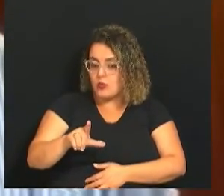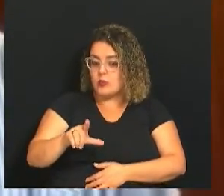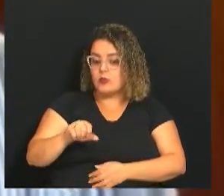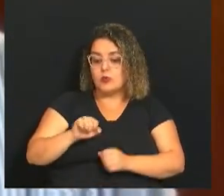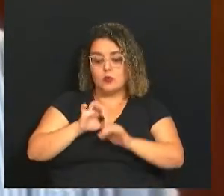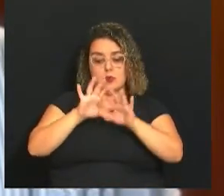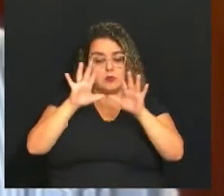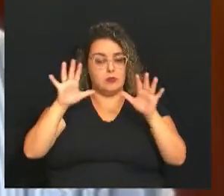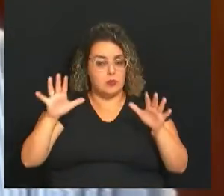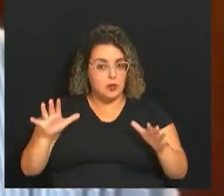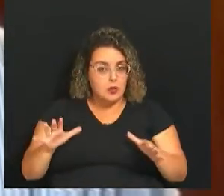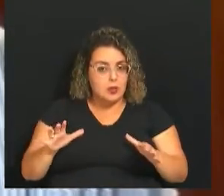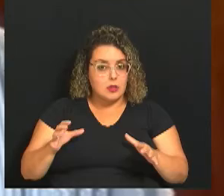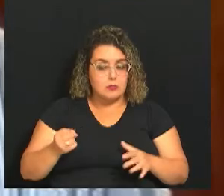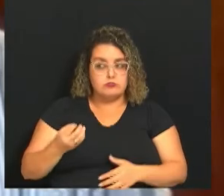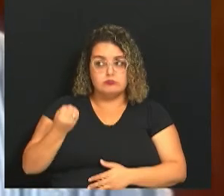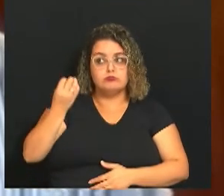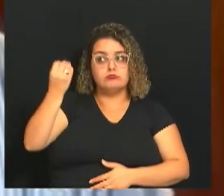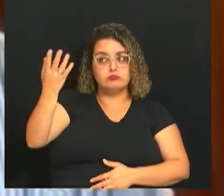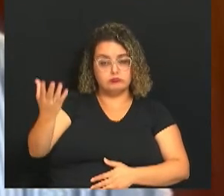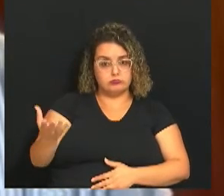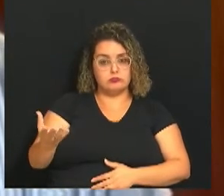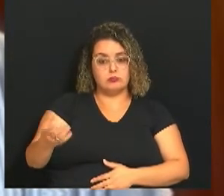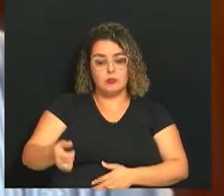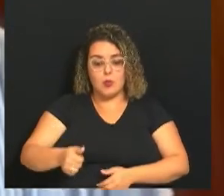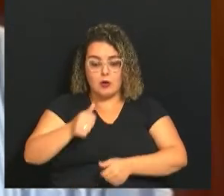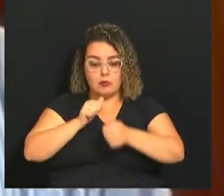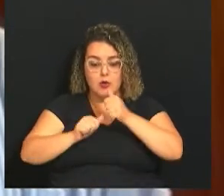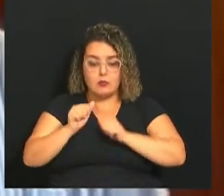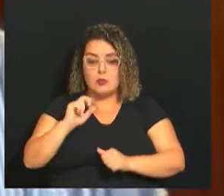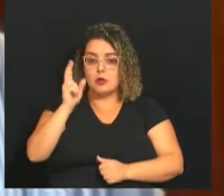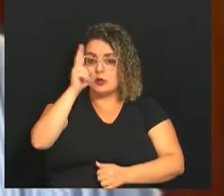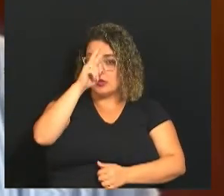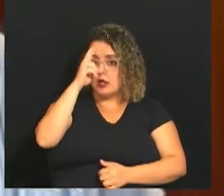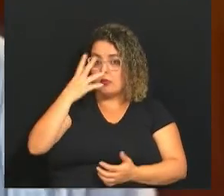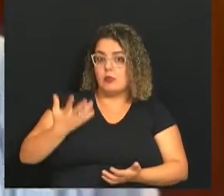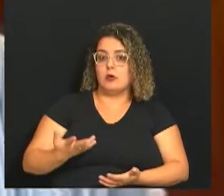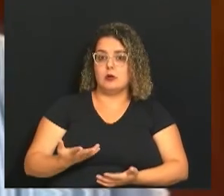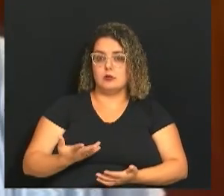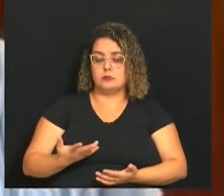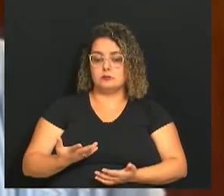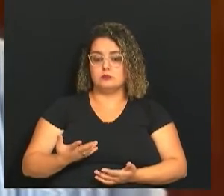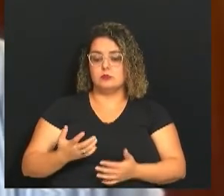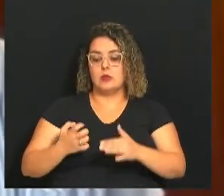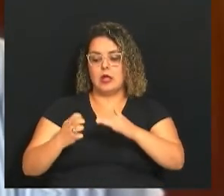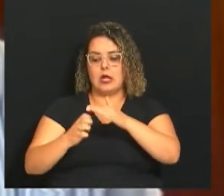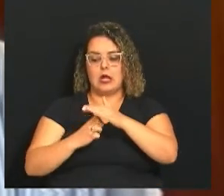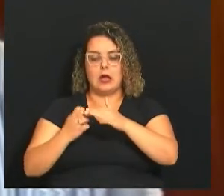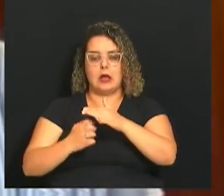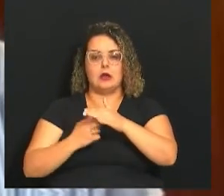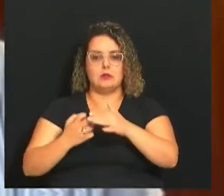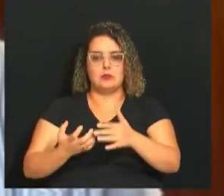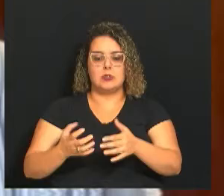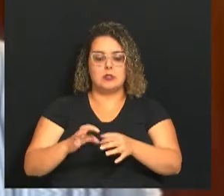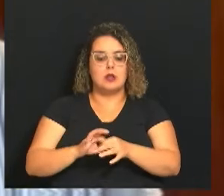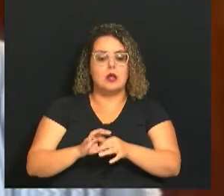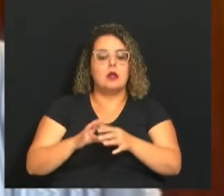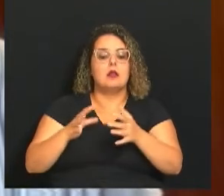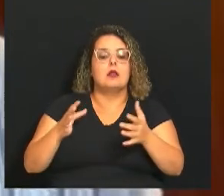das viagens que ele fazia, que era regada a bebida alcoólica, né? A empresa